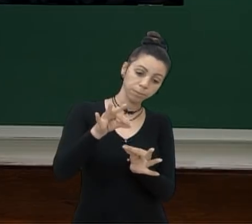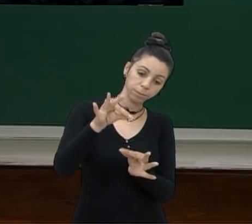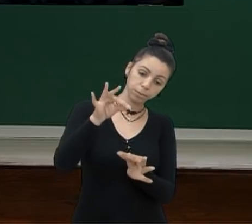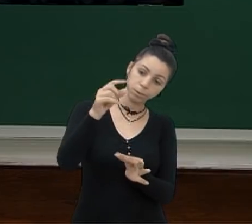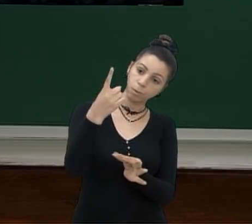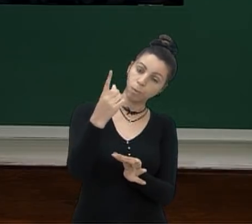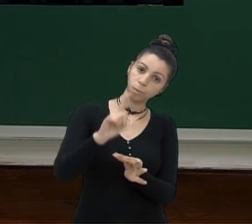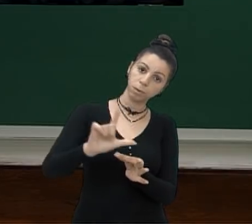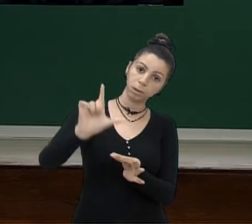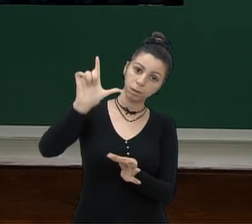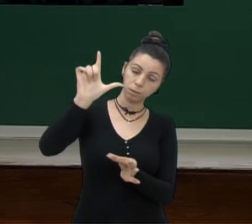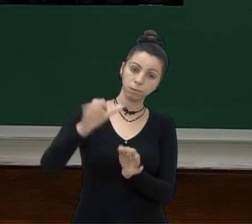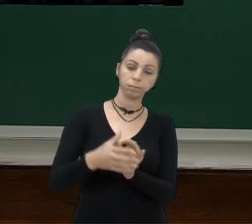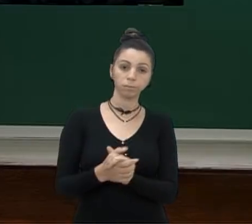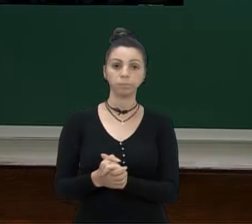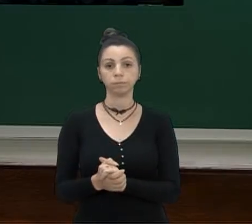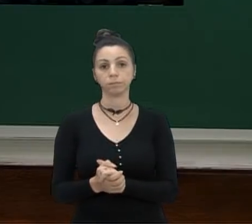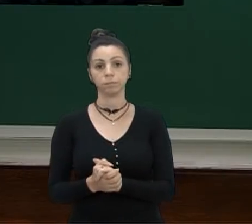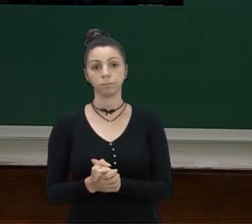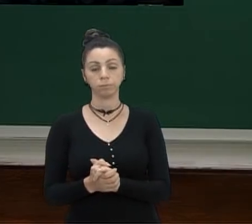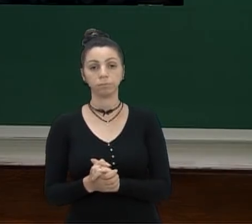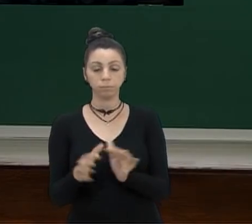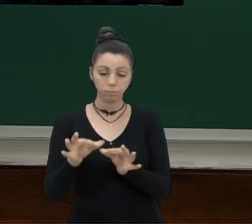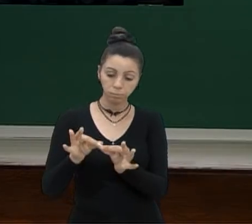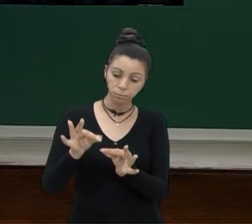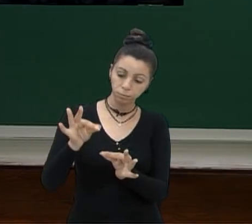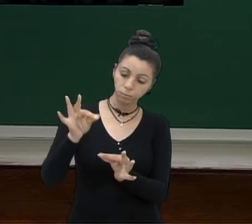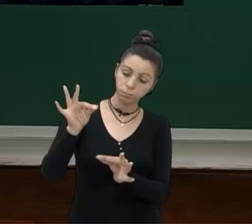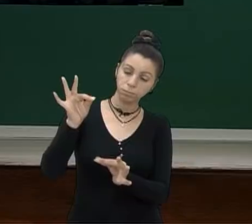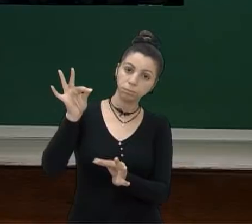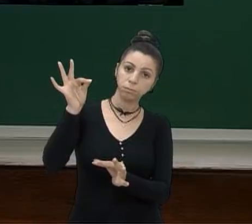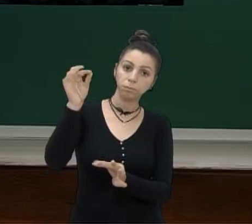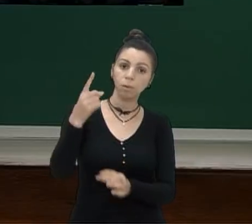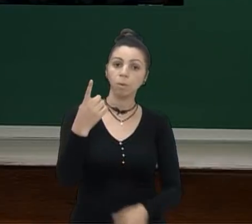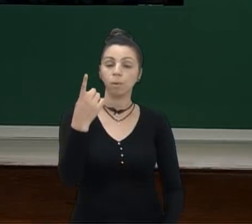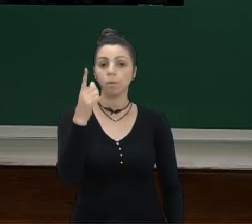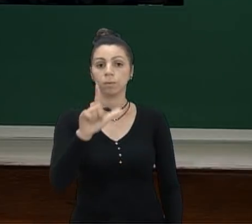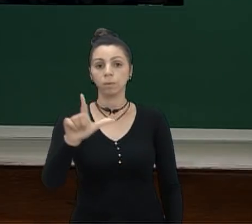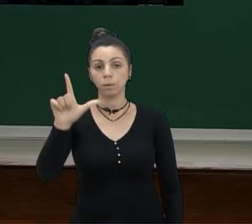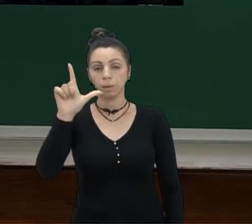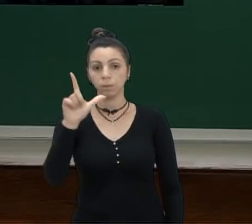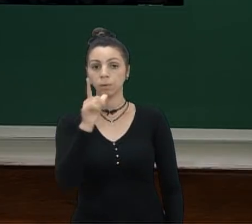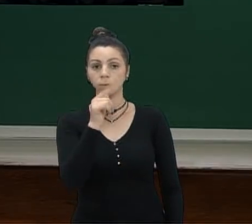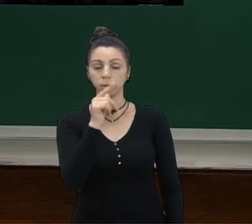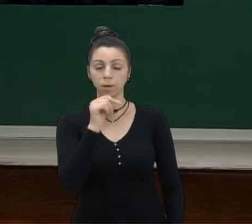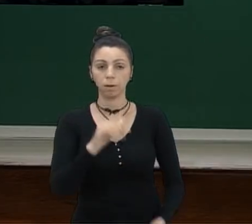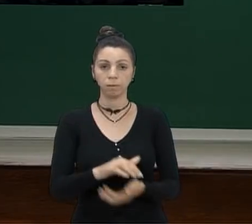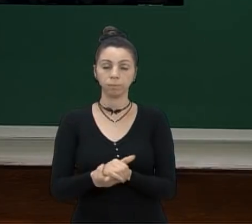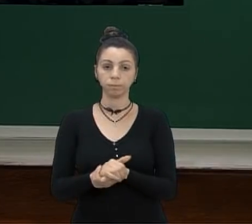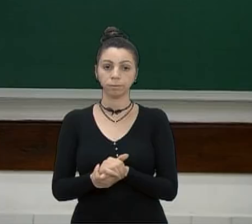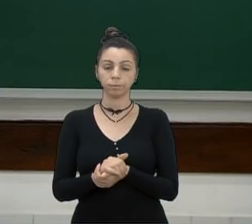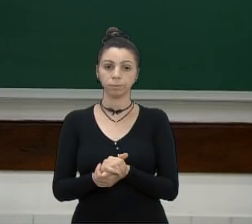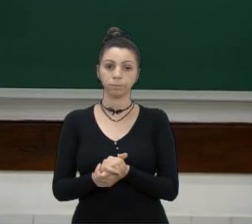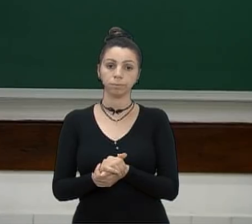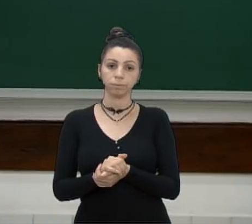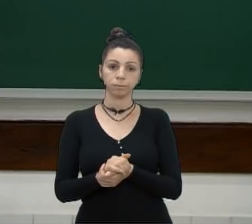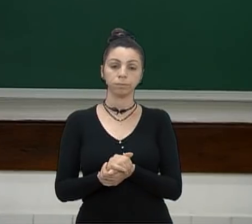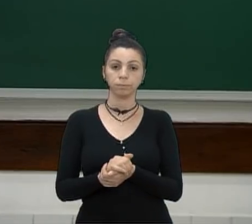essa garrafa lá no mercado e ela contém 1 litro de água. E eu vou abrir essa garrafa e eu